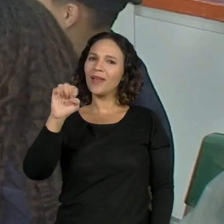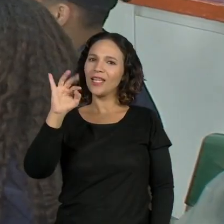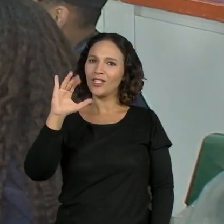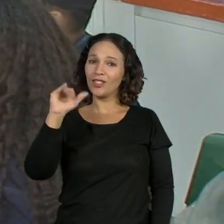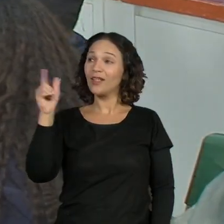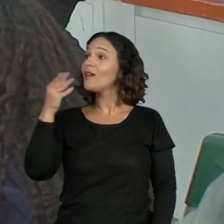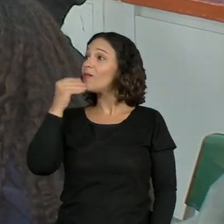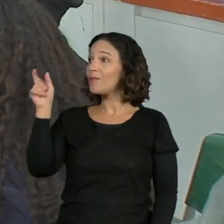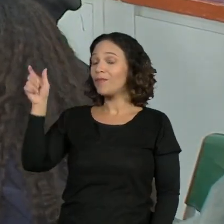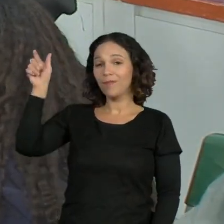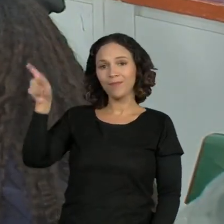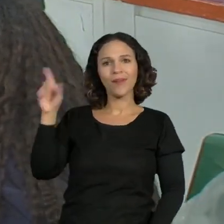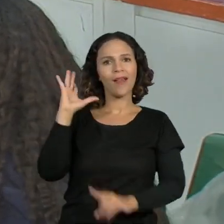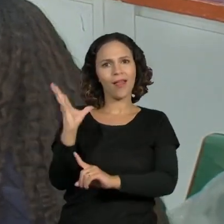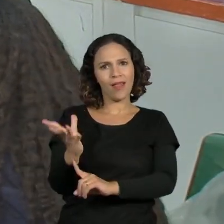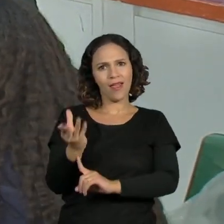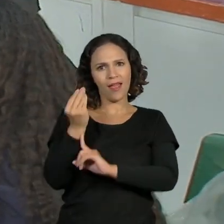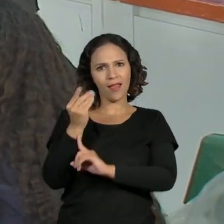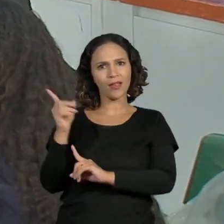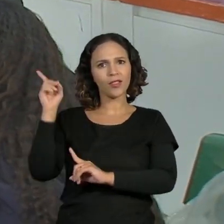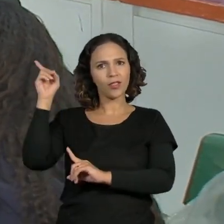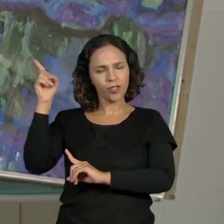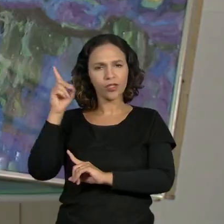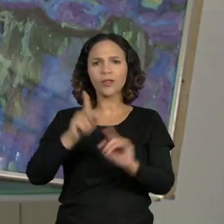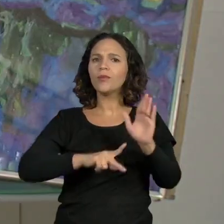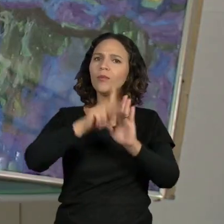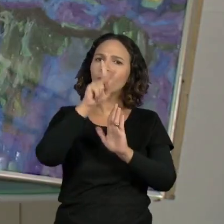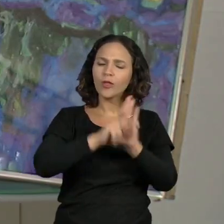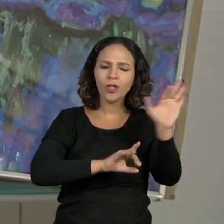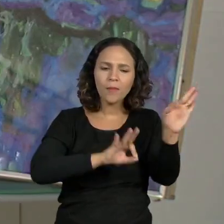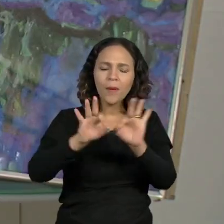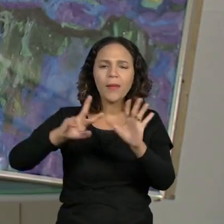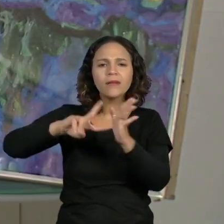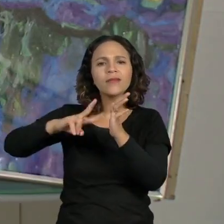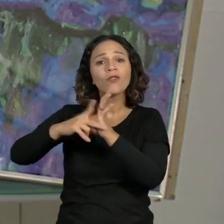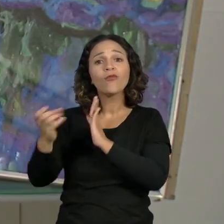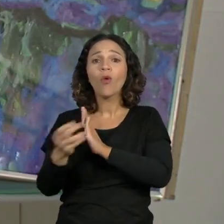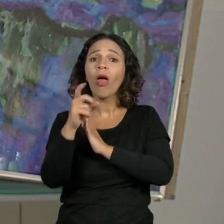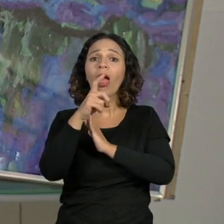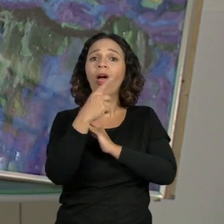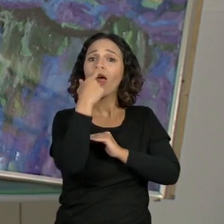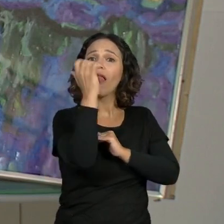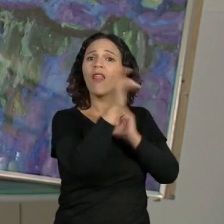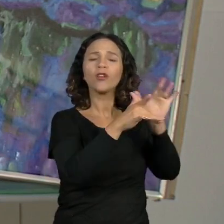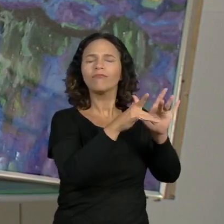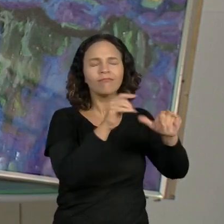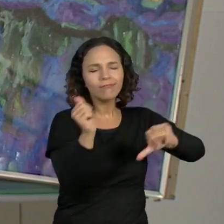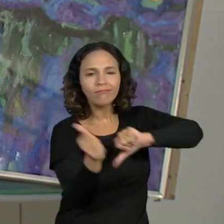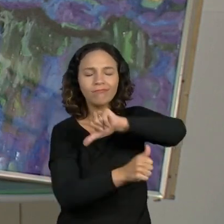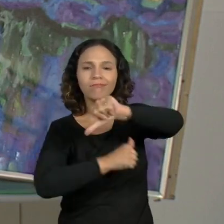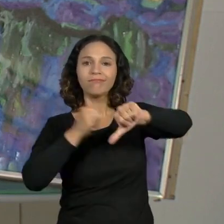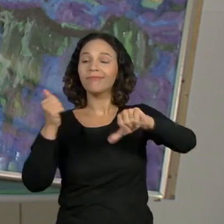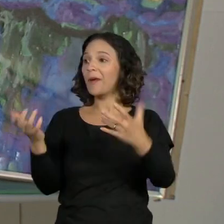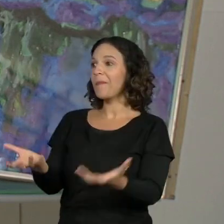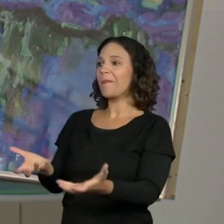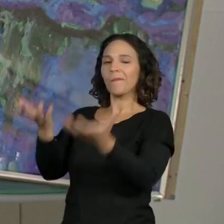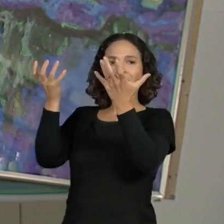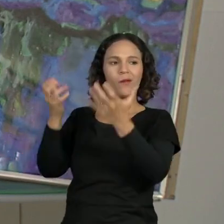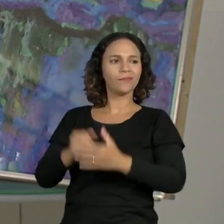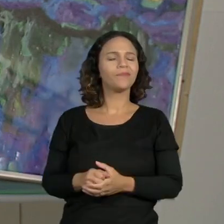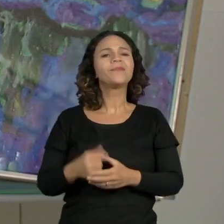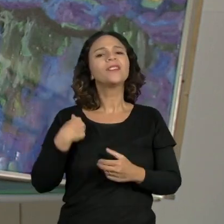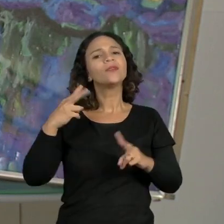significado ao material que iria para o lixo. Eu sempre trabalhei com arte que